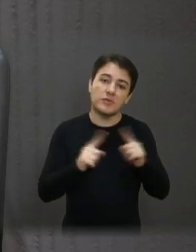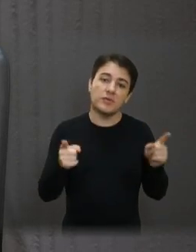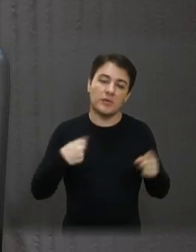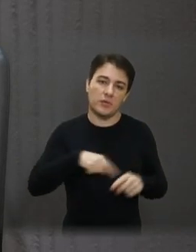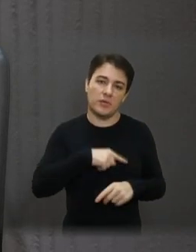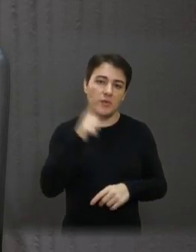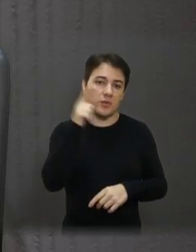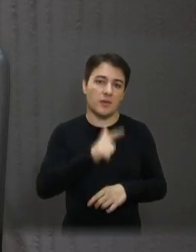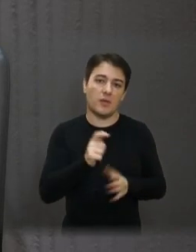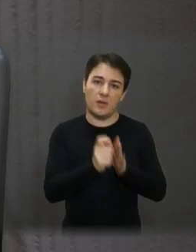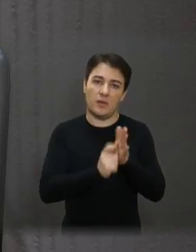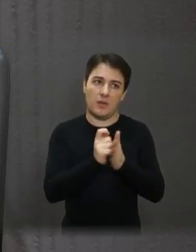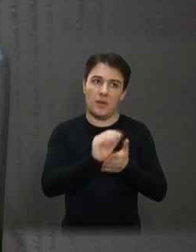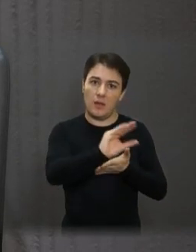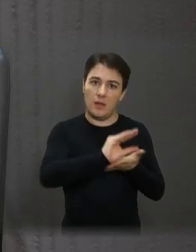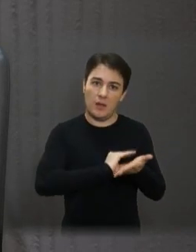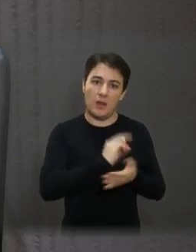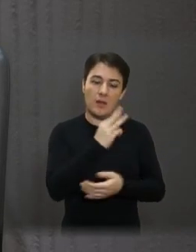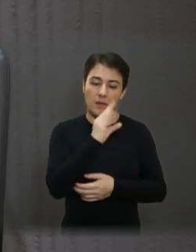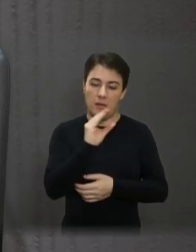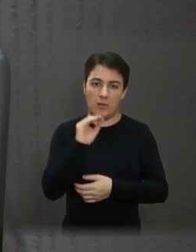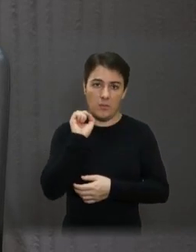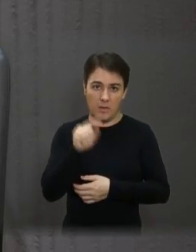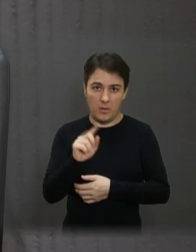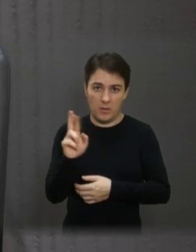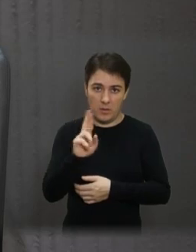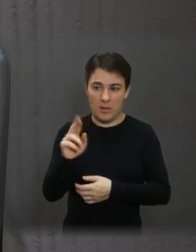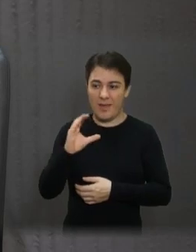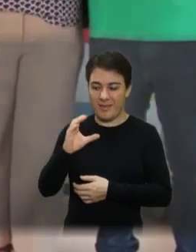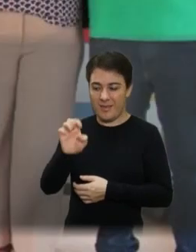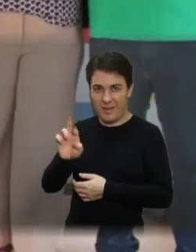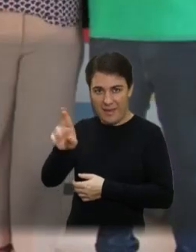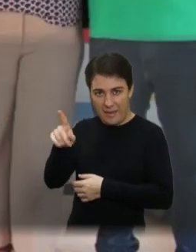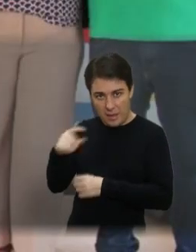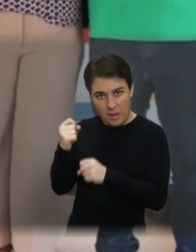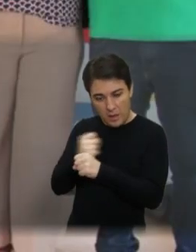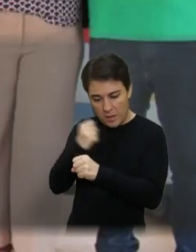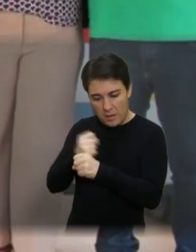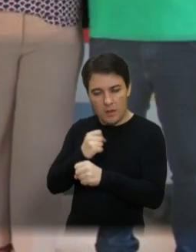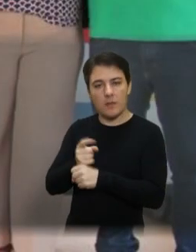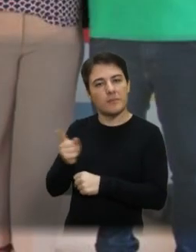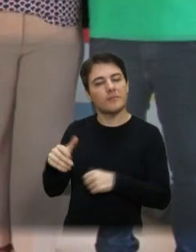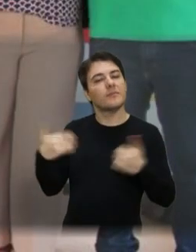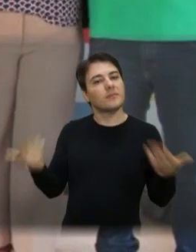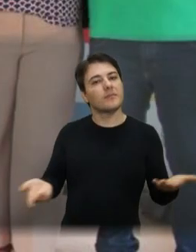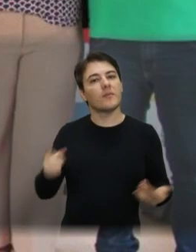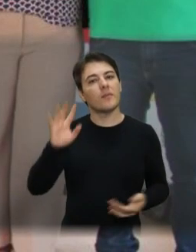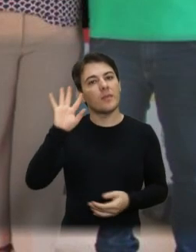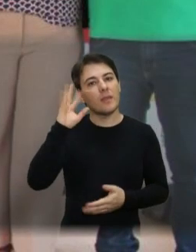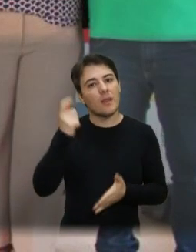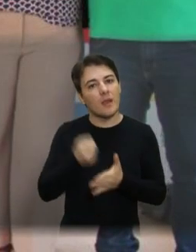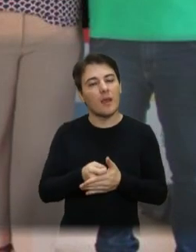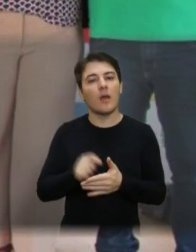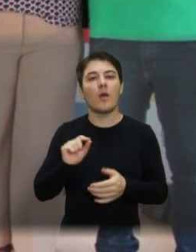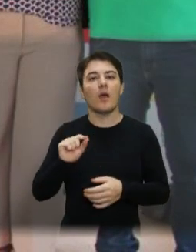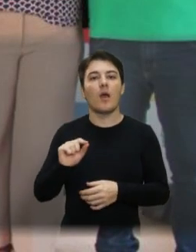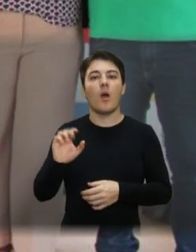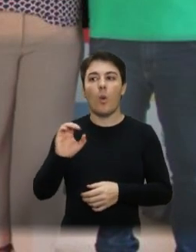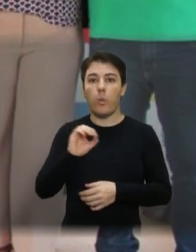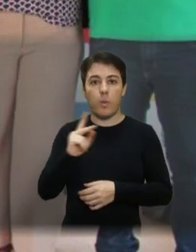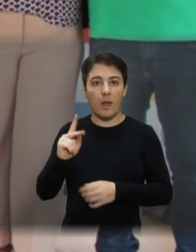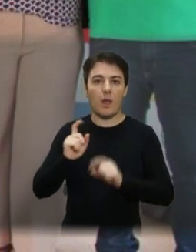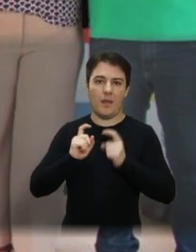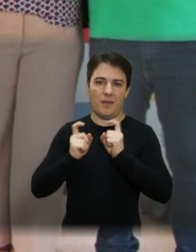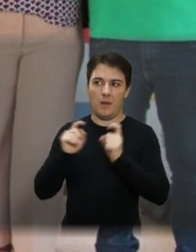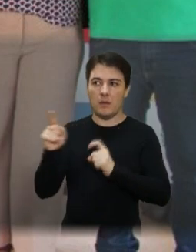conseguimos trazer para Araraquara 300 mil para educação para a reforma do STR nós então decidimos que indicaremos para o apê que